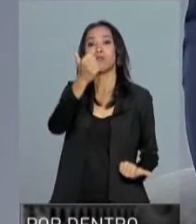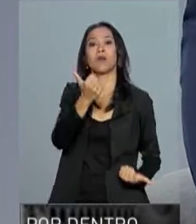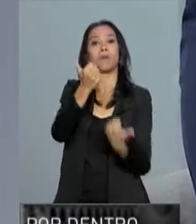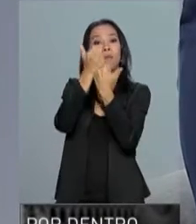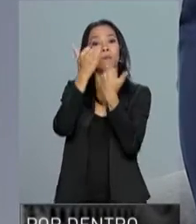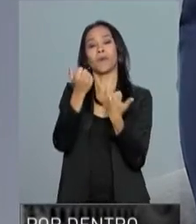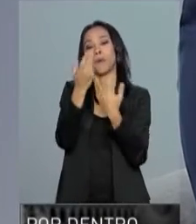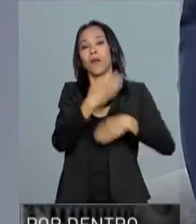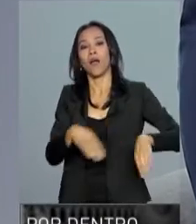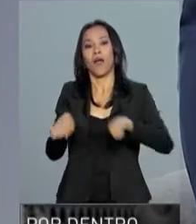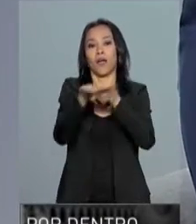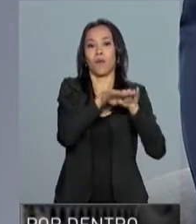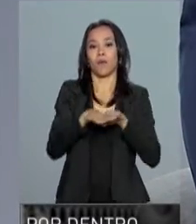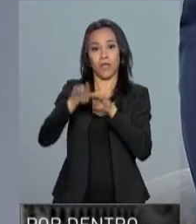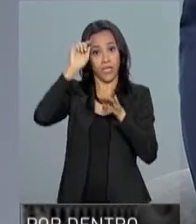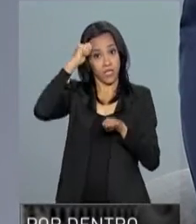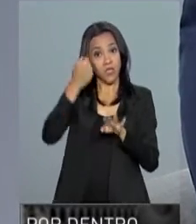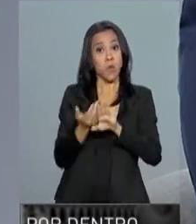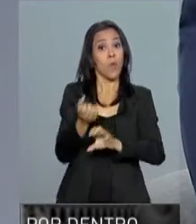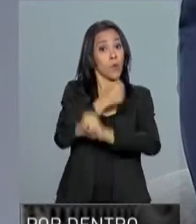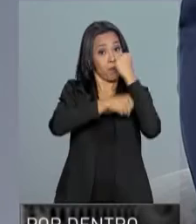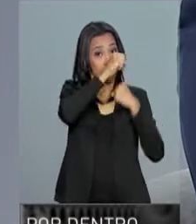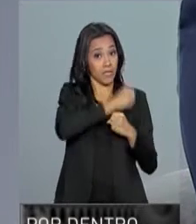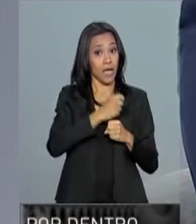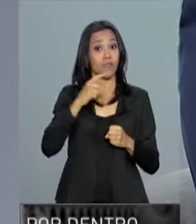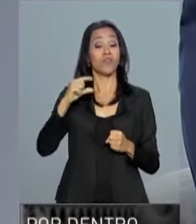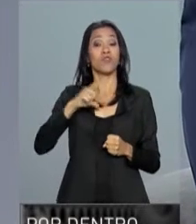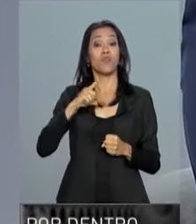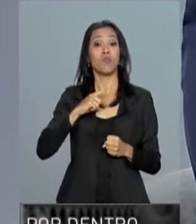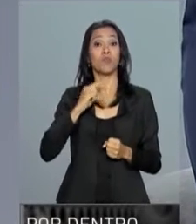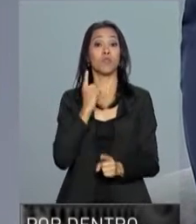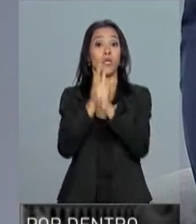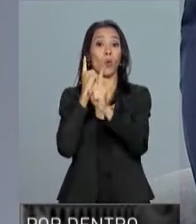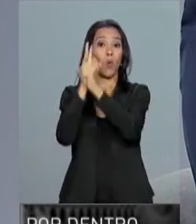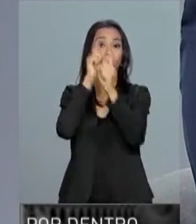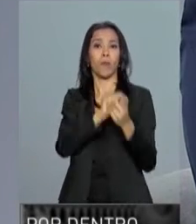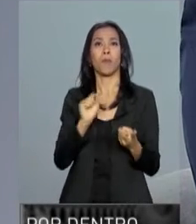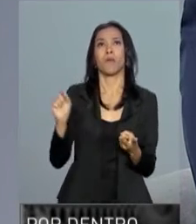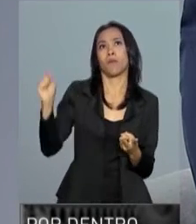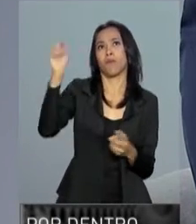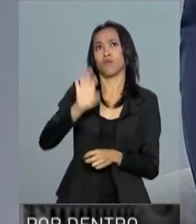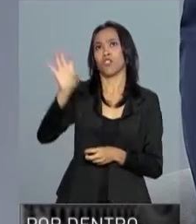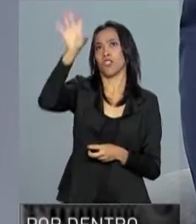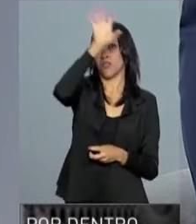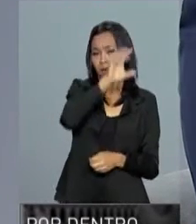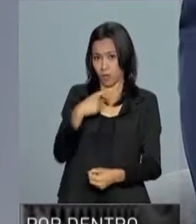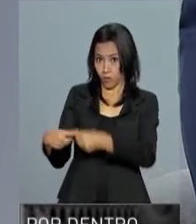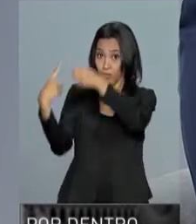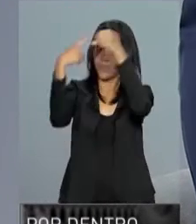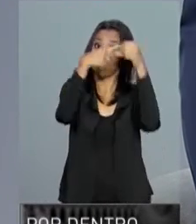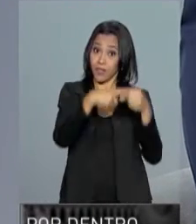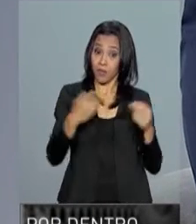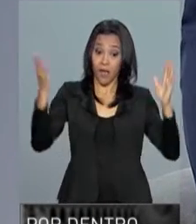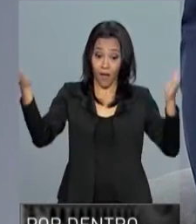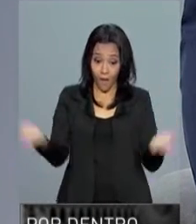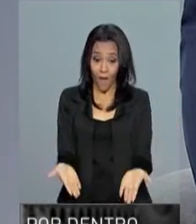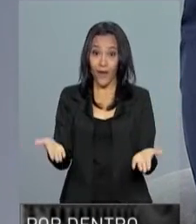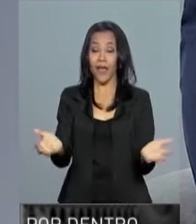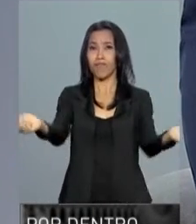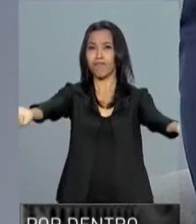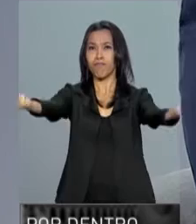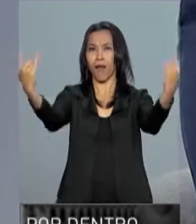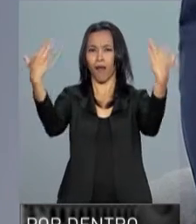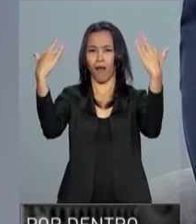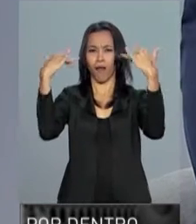tivemos no ano passado as etapas municipais as etapas estaduais e agora o grande momento em que nós nos reuniremos